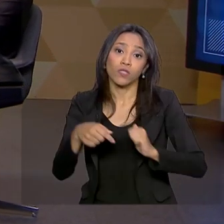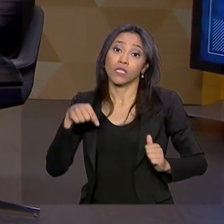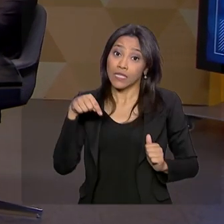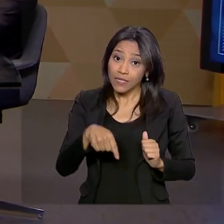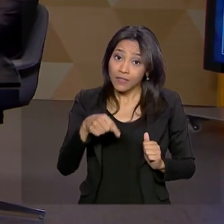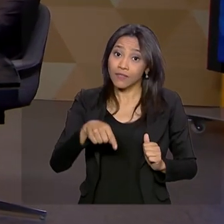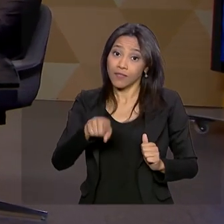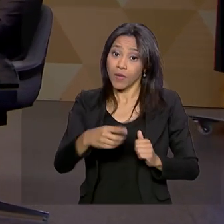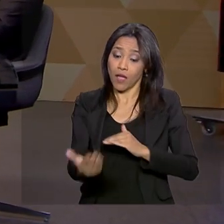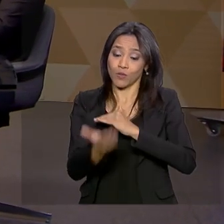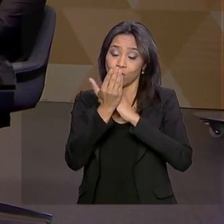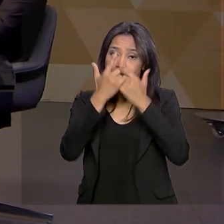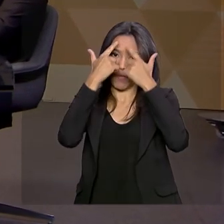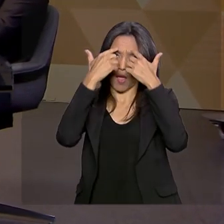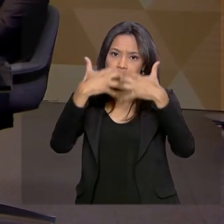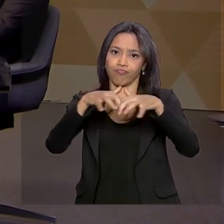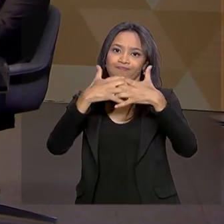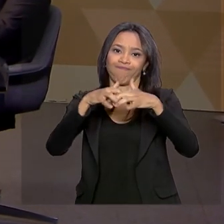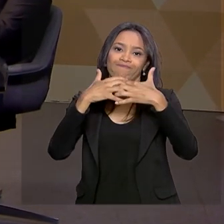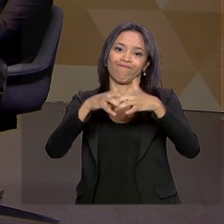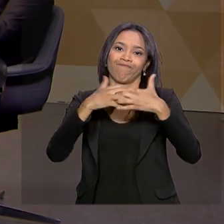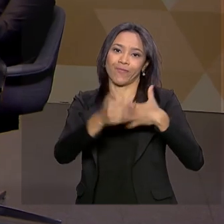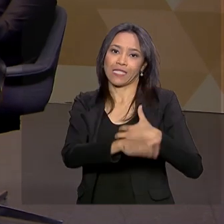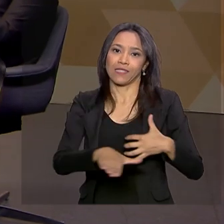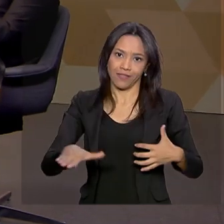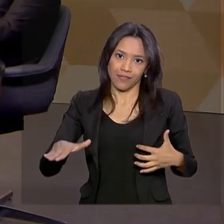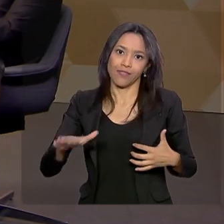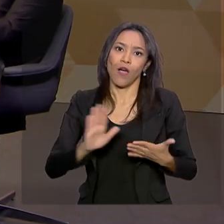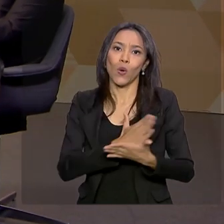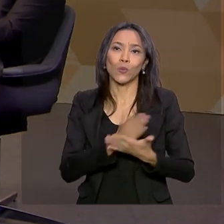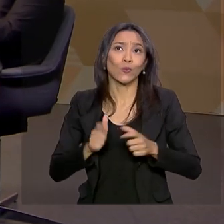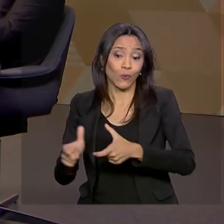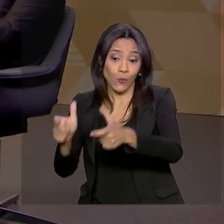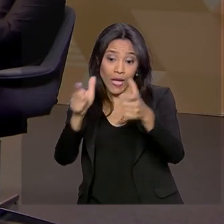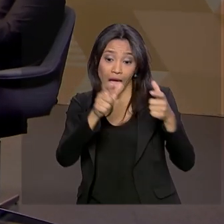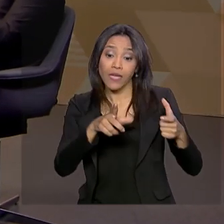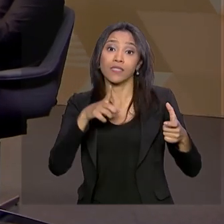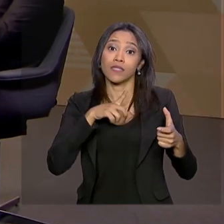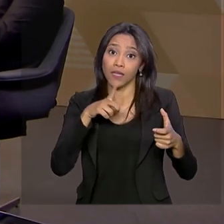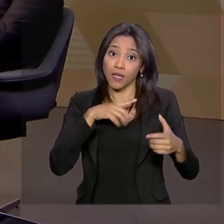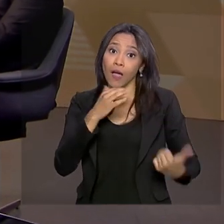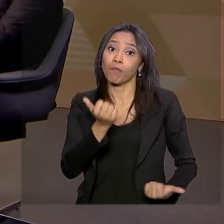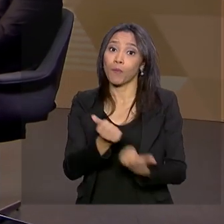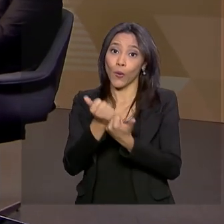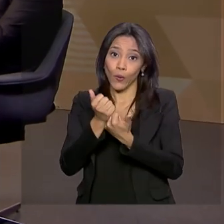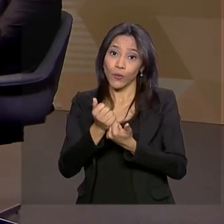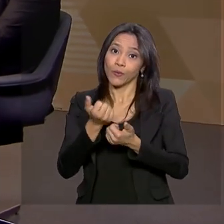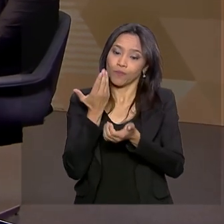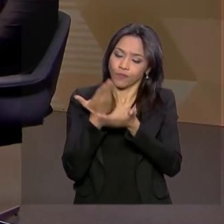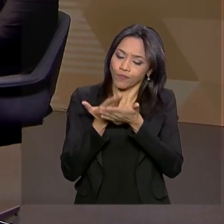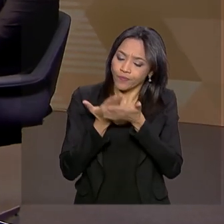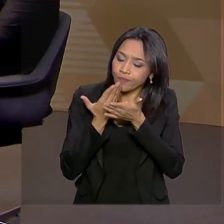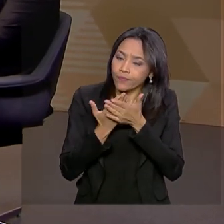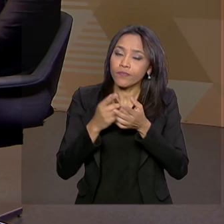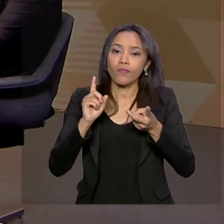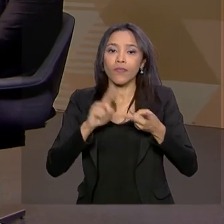desenvolvimento intelectual dessas crianças. Alguns locais têm até o reforço escolar, a merenda, né?